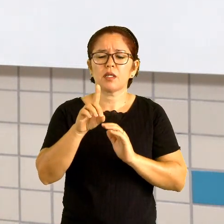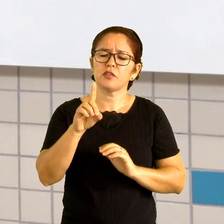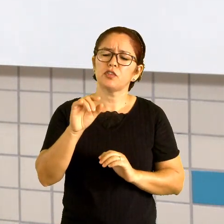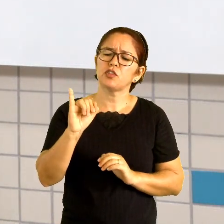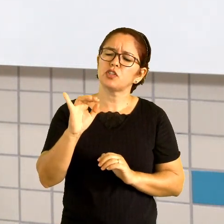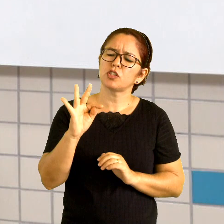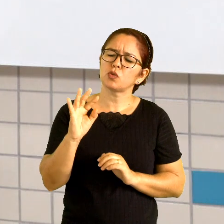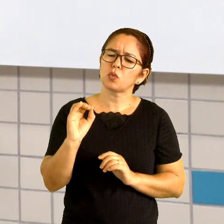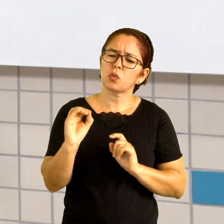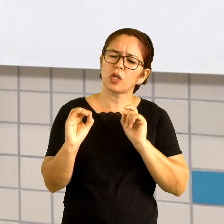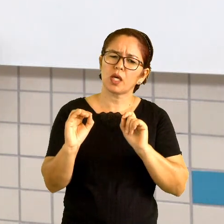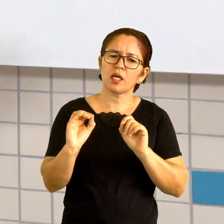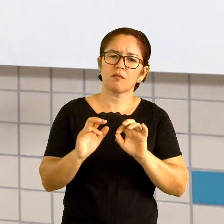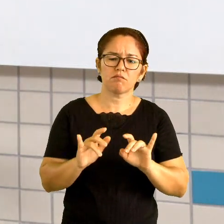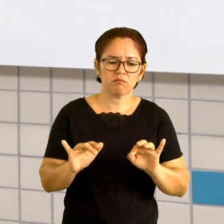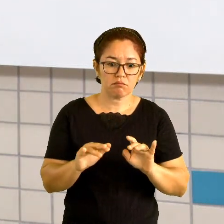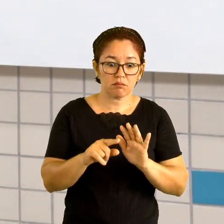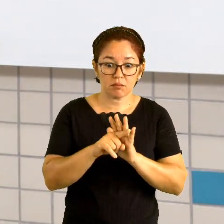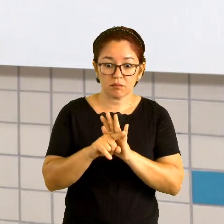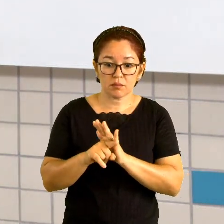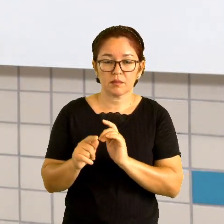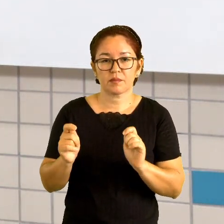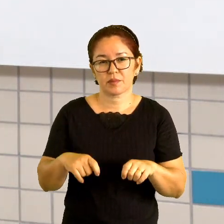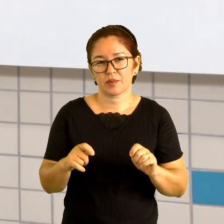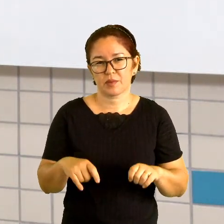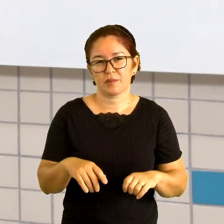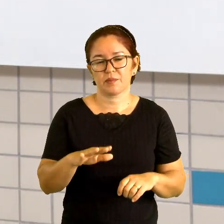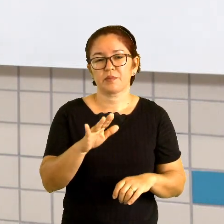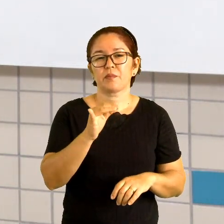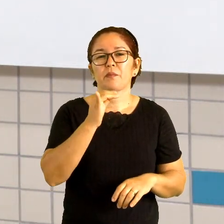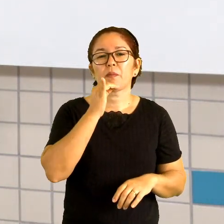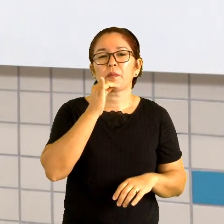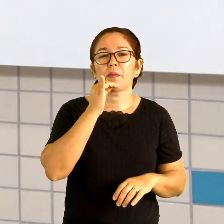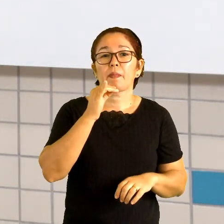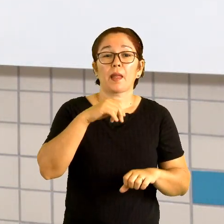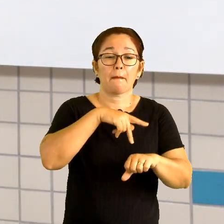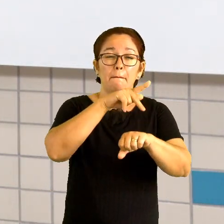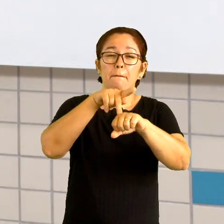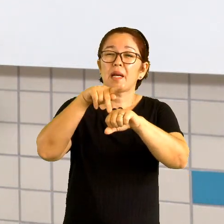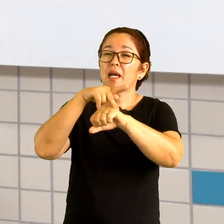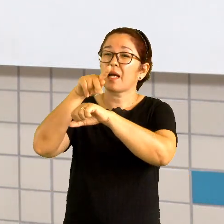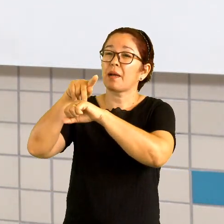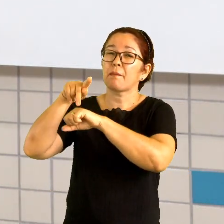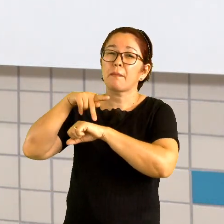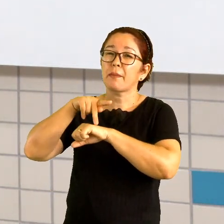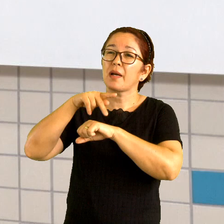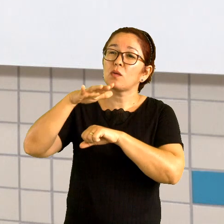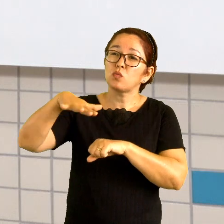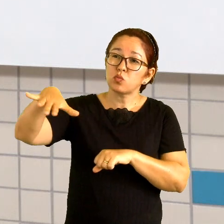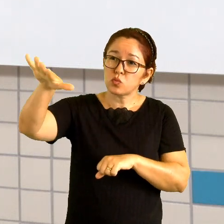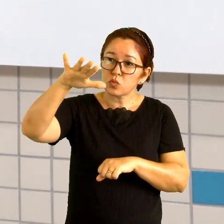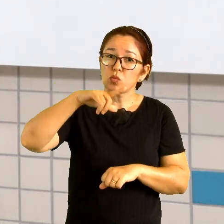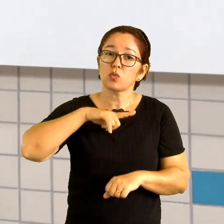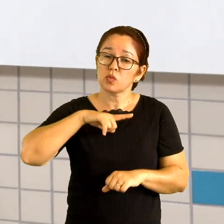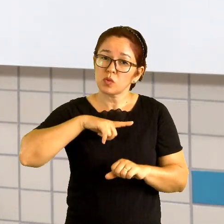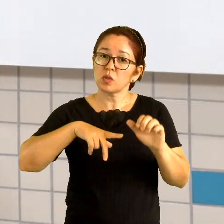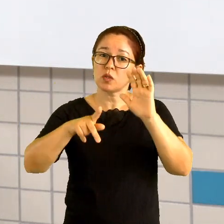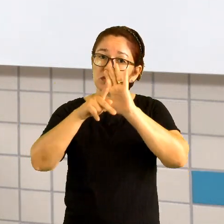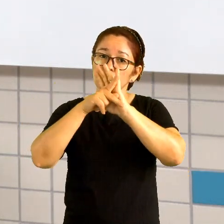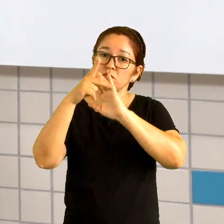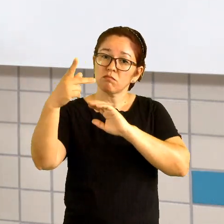e dependendo dos países, há ditos populares próprios daqueles países.